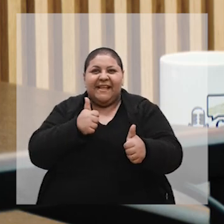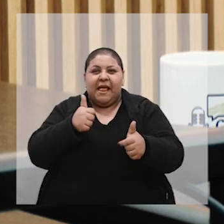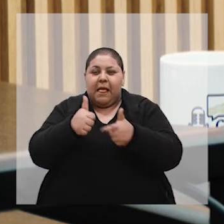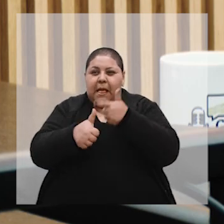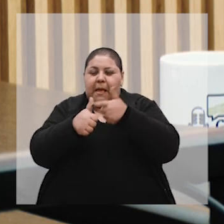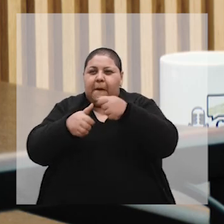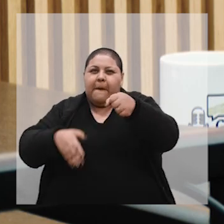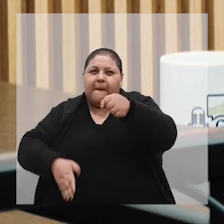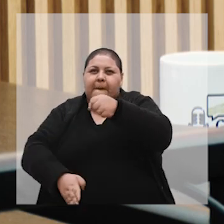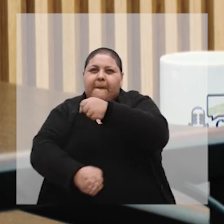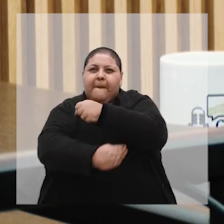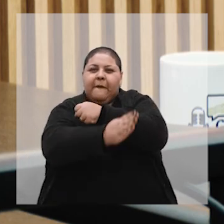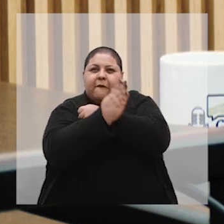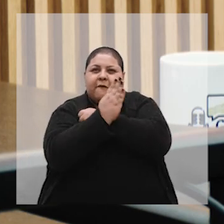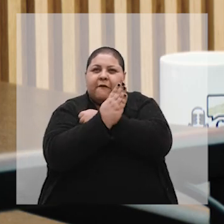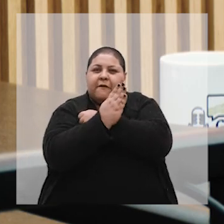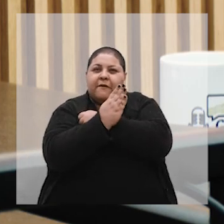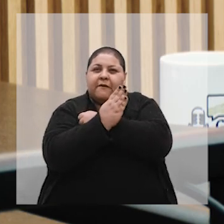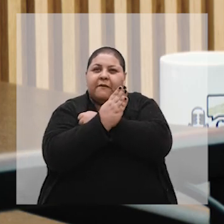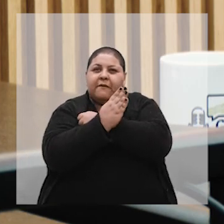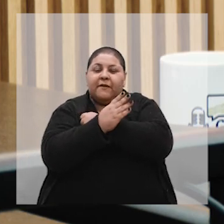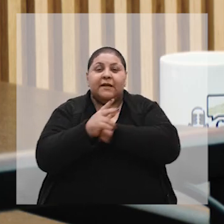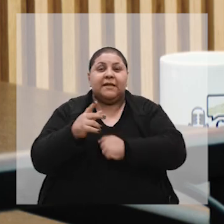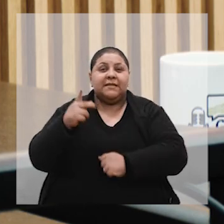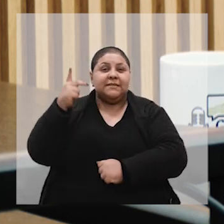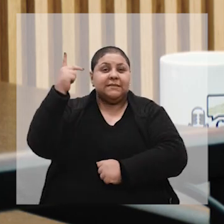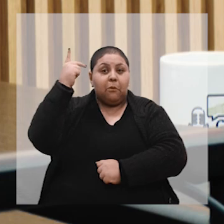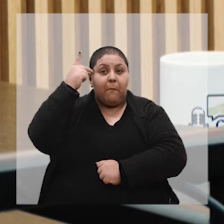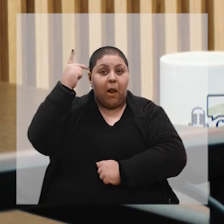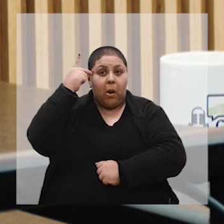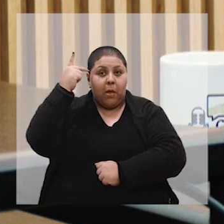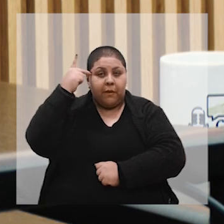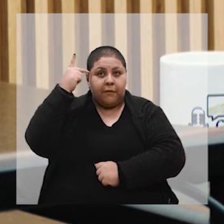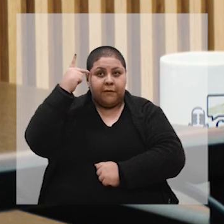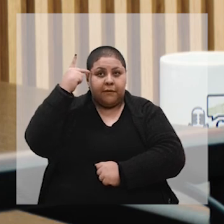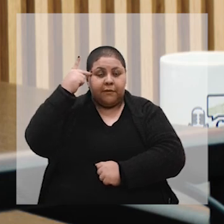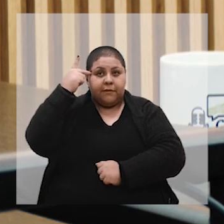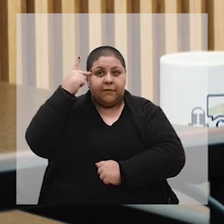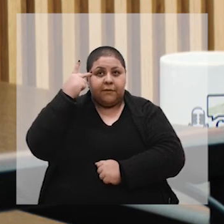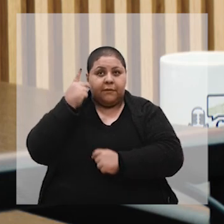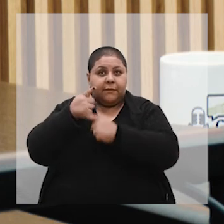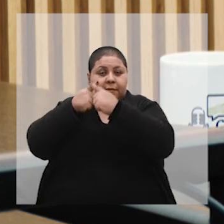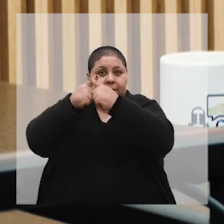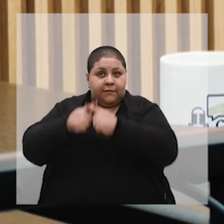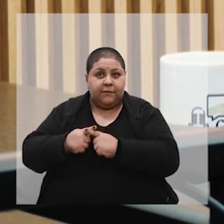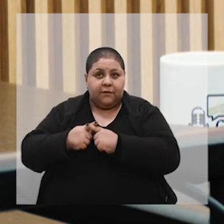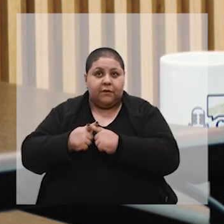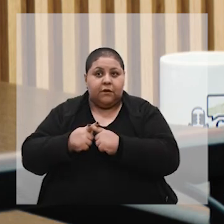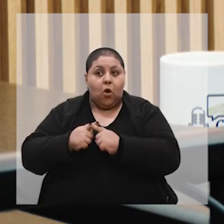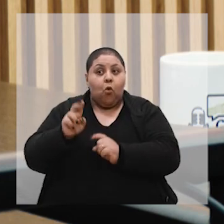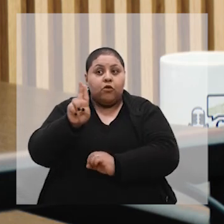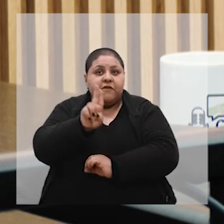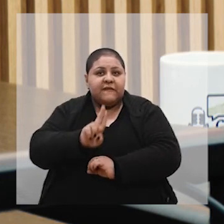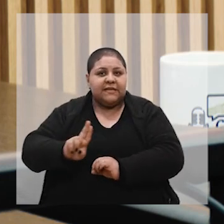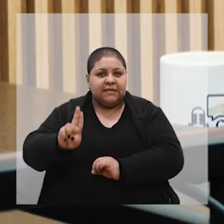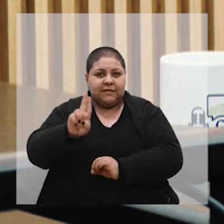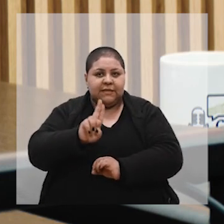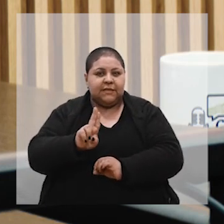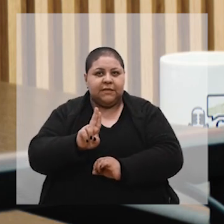primeiras viagens, a minha primeira viagem foi para São Paulo, disputar um campeonato universitário.